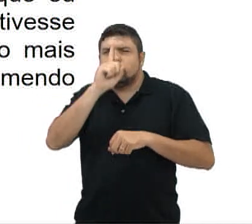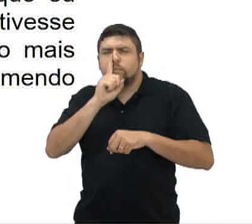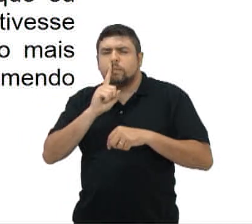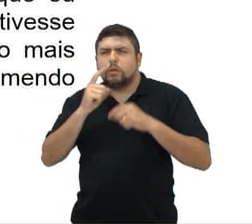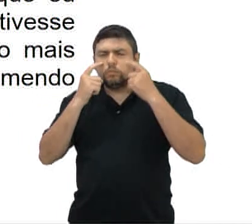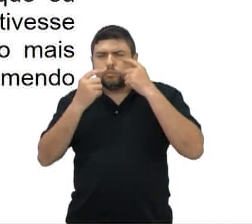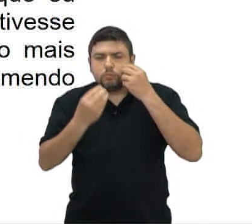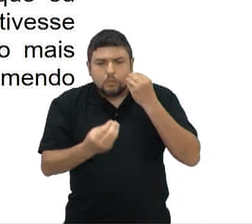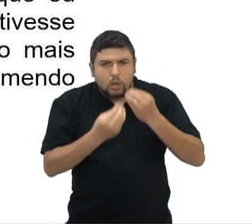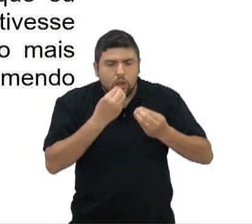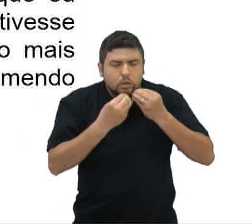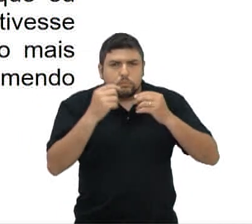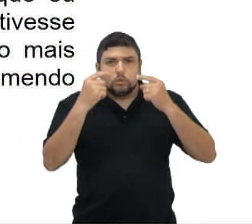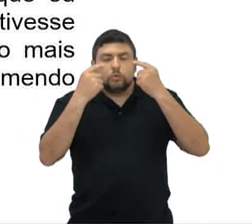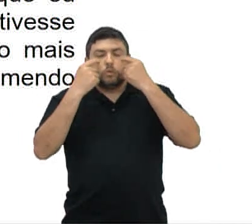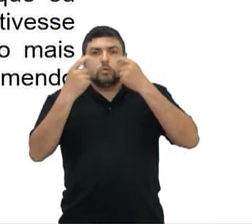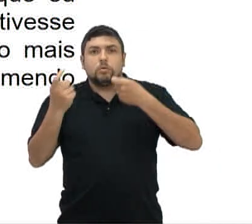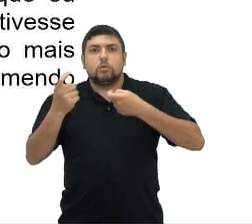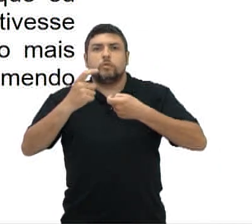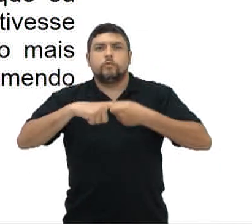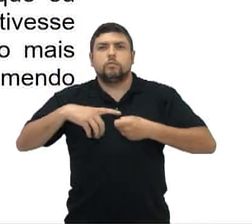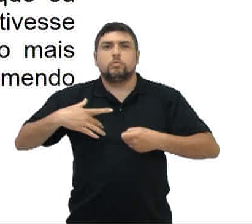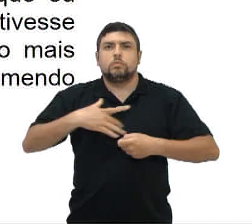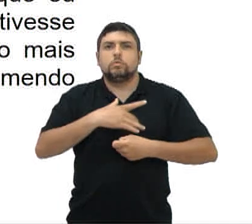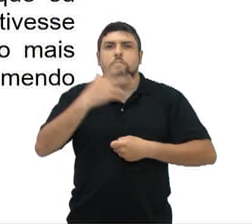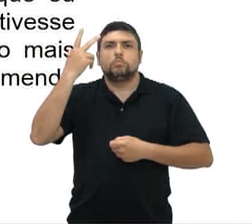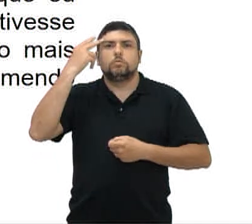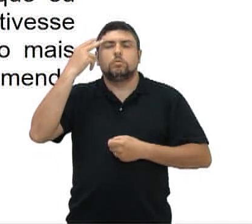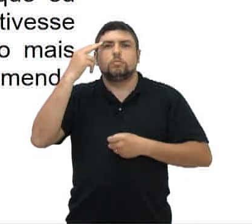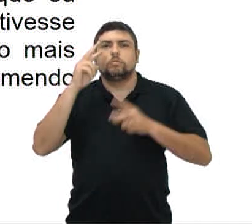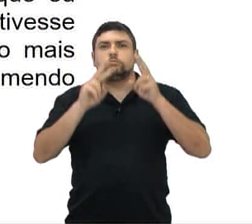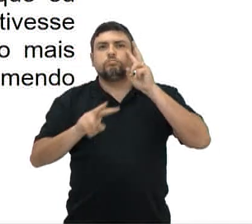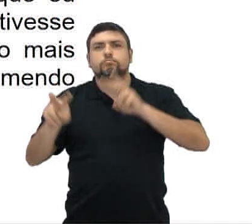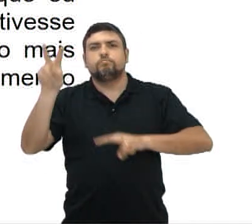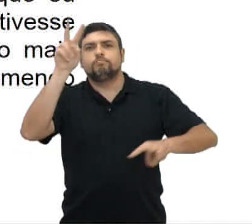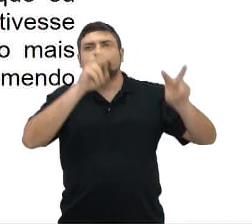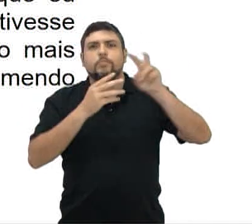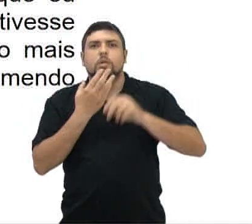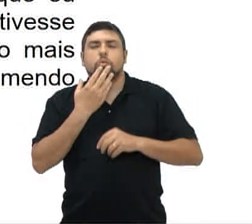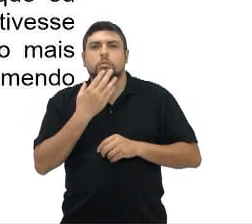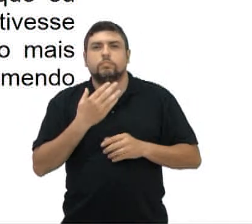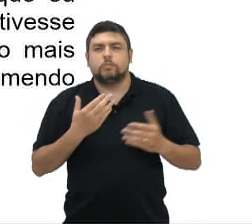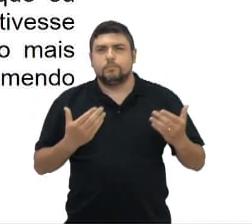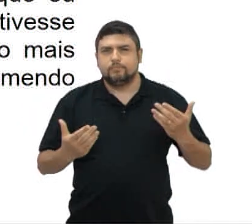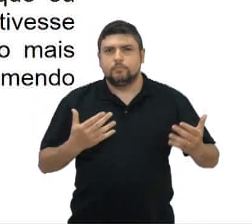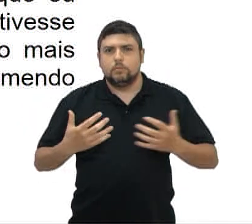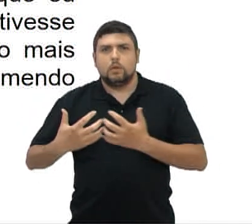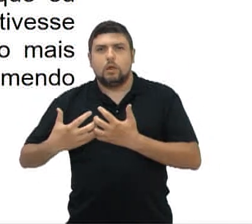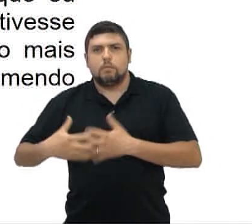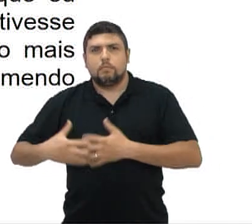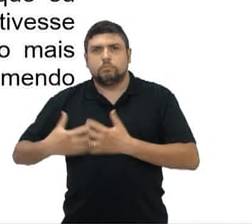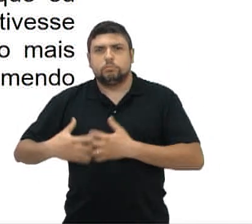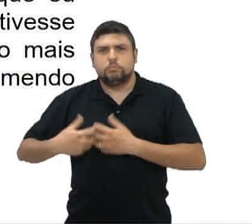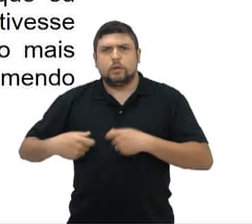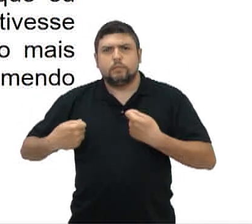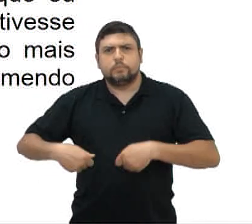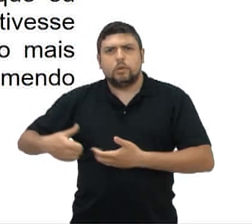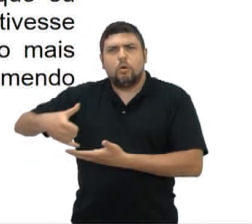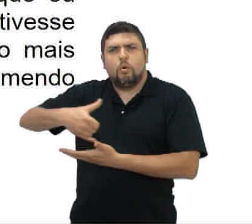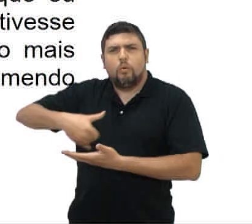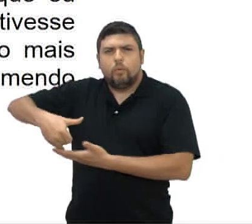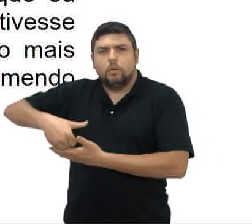aos meus olhos. A comida no estômago é como combustível nas máquinas. Passei a trabalhar mais depressa.